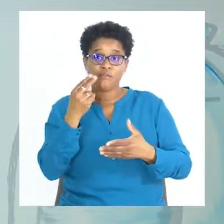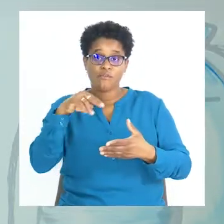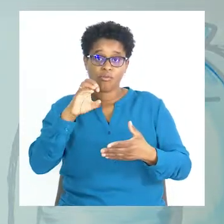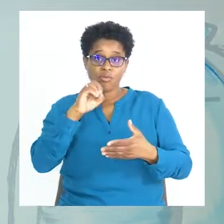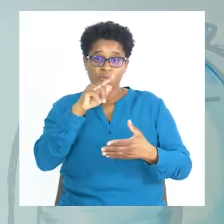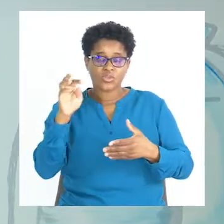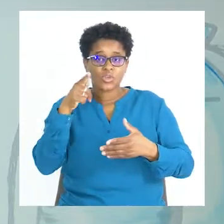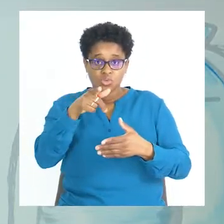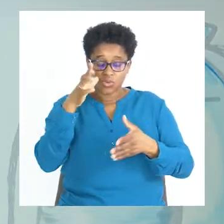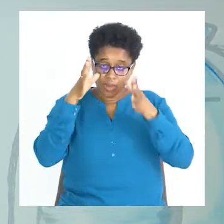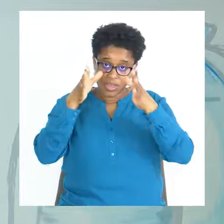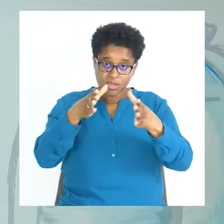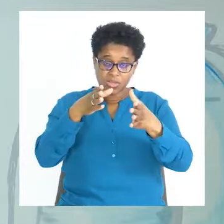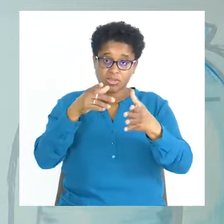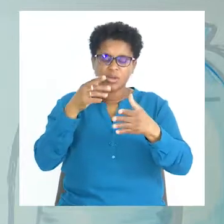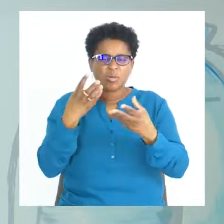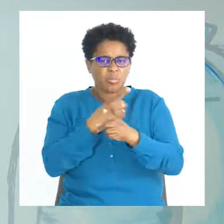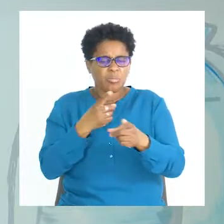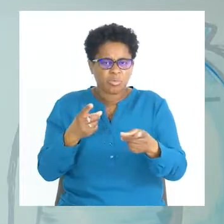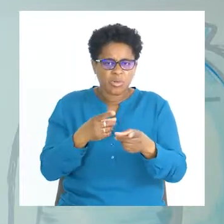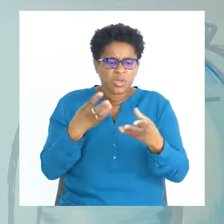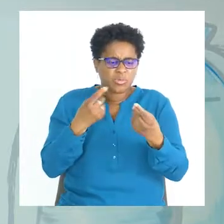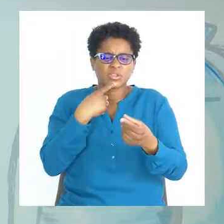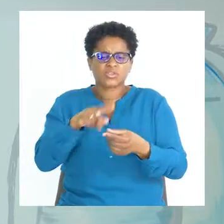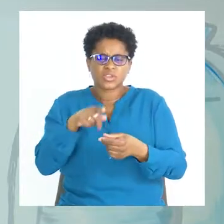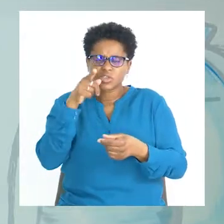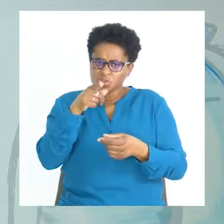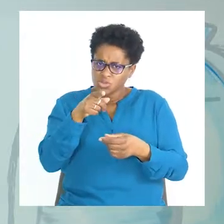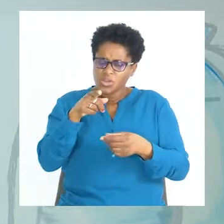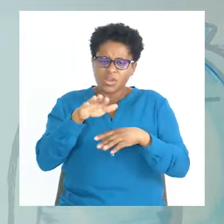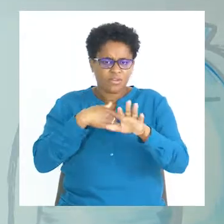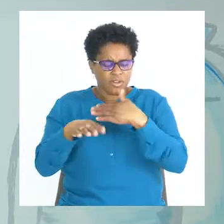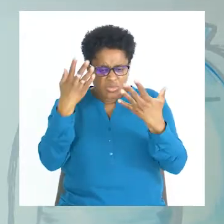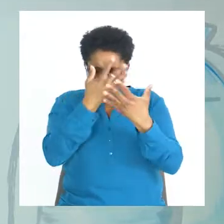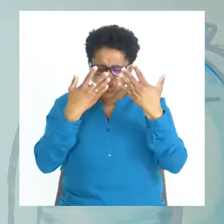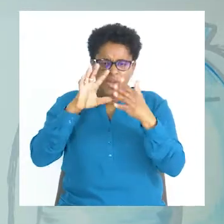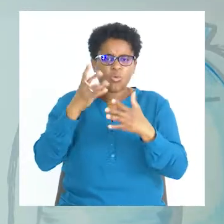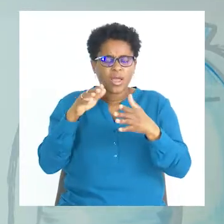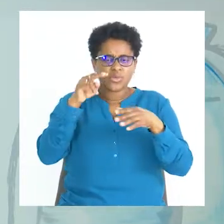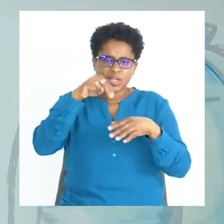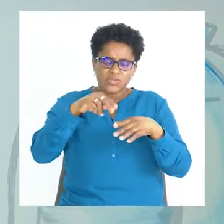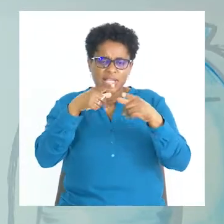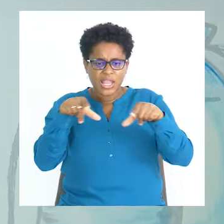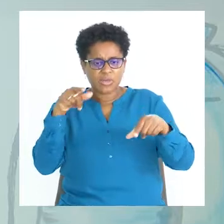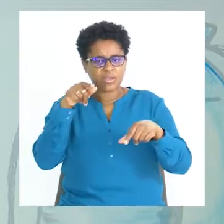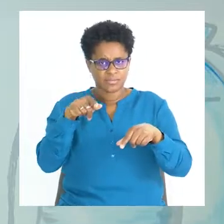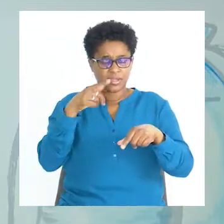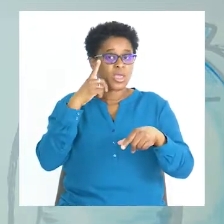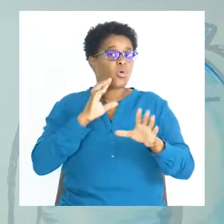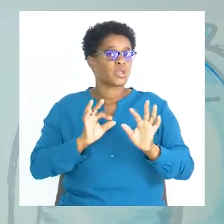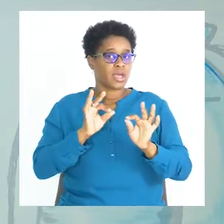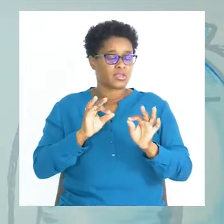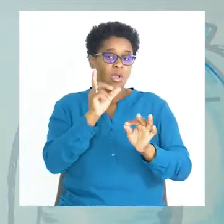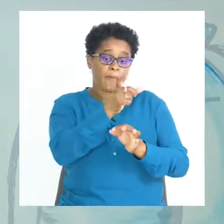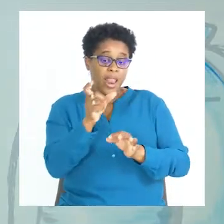atenta, porque certas vezes vocês conseguem fazer uma linha de confusão. Quando é nível de língua, é nível de língua, tu tens que ter